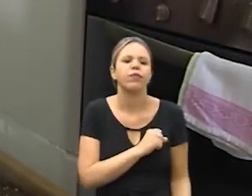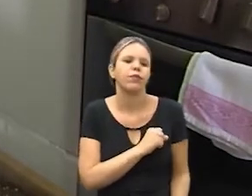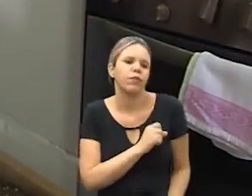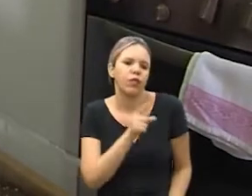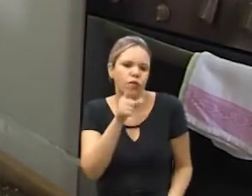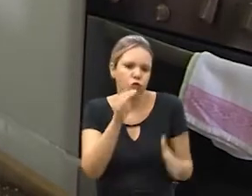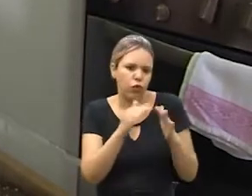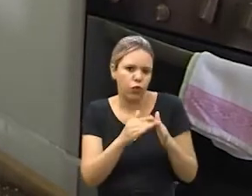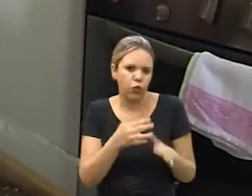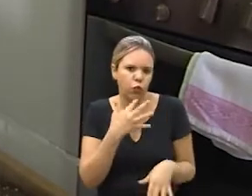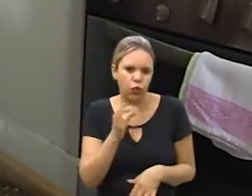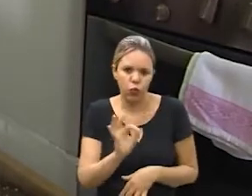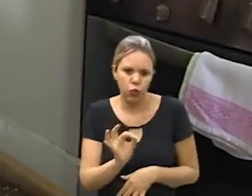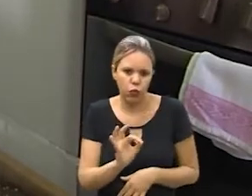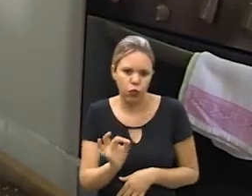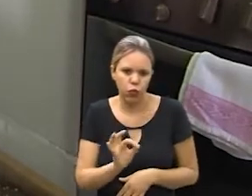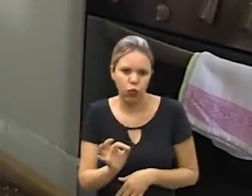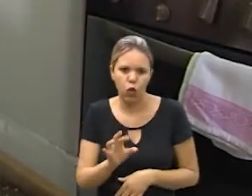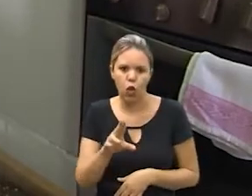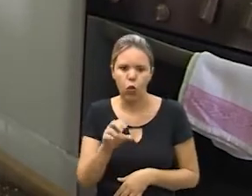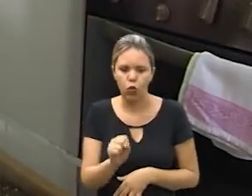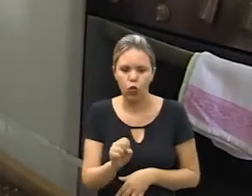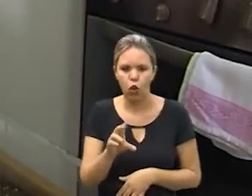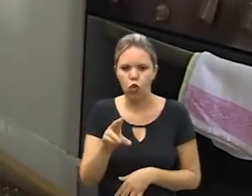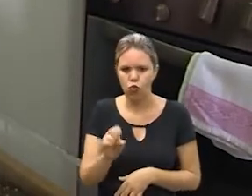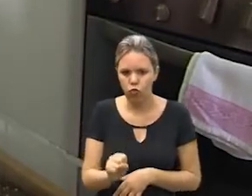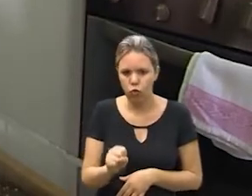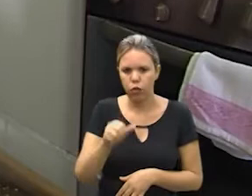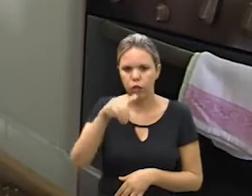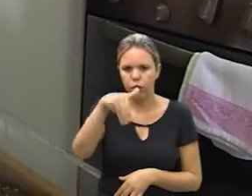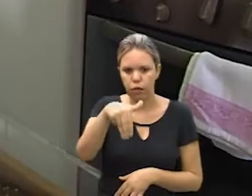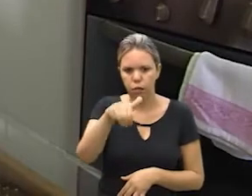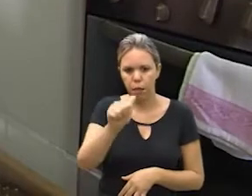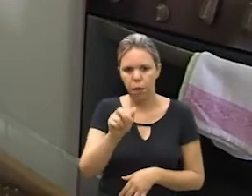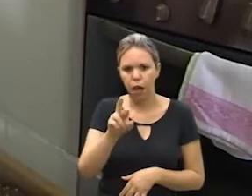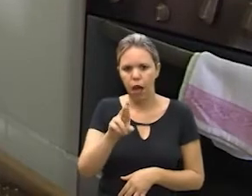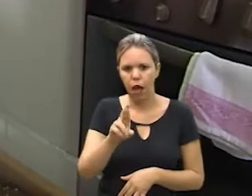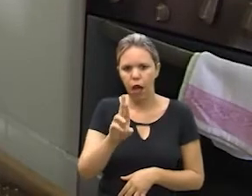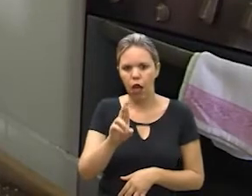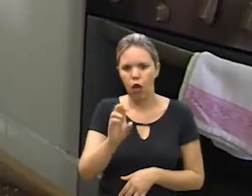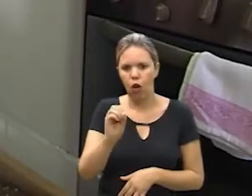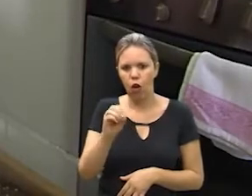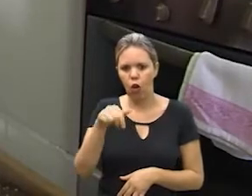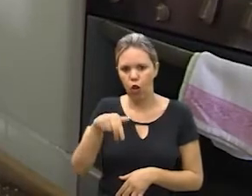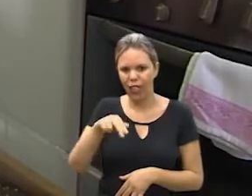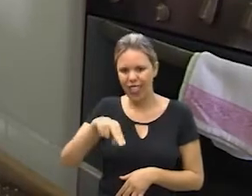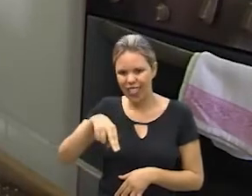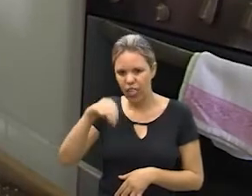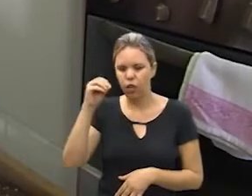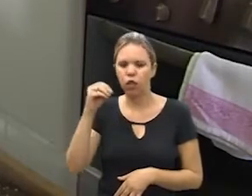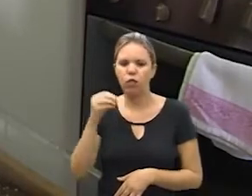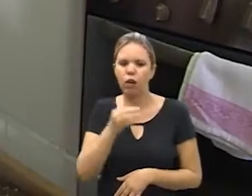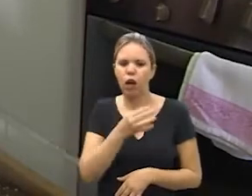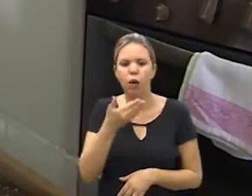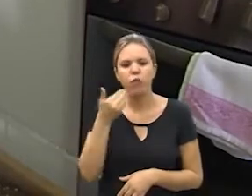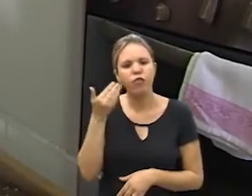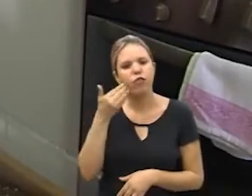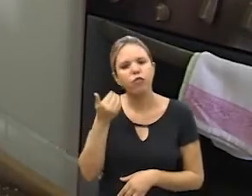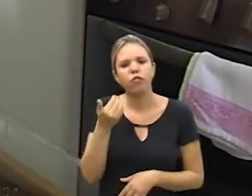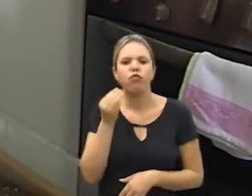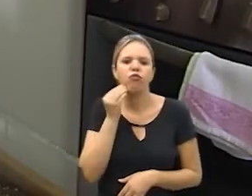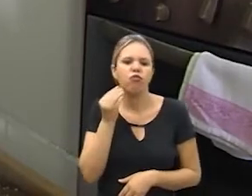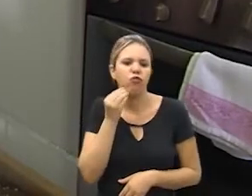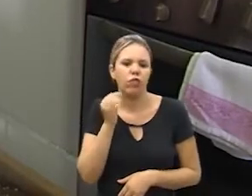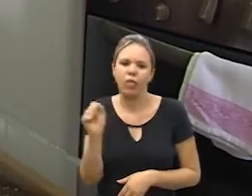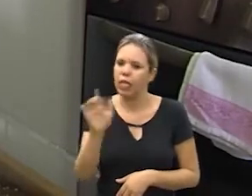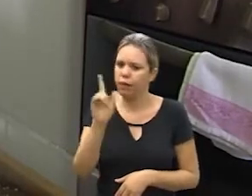você de casa que não conhece o cuscuz marroquino, né? Uma aproveita, ótima chance. Aproveita pra conhecer e fazer. Não é uma